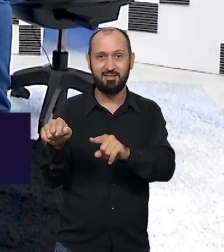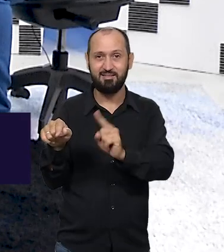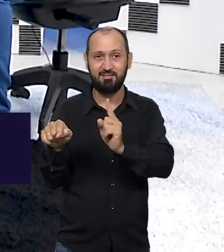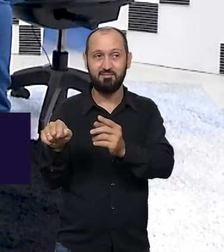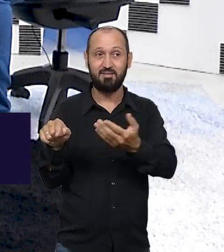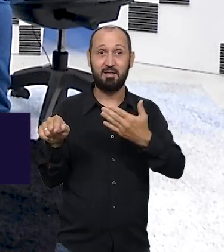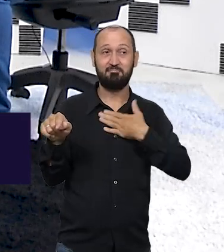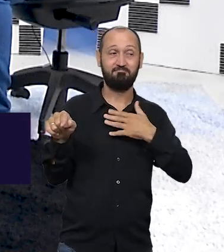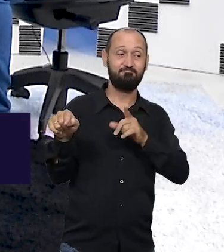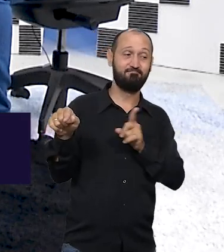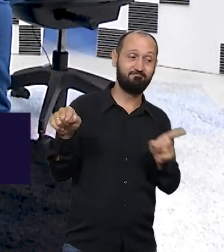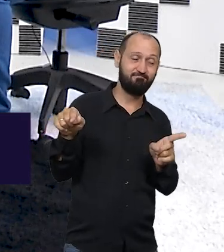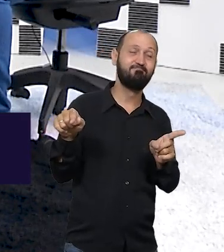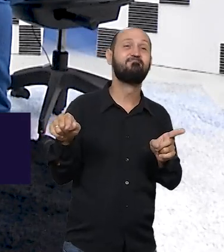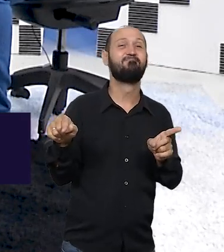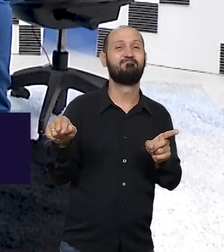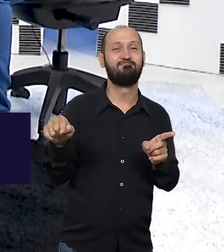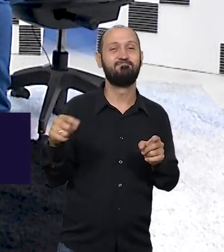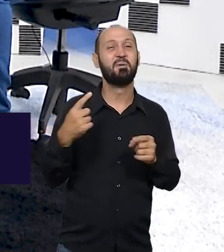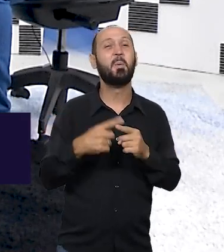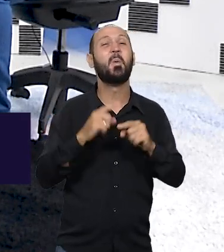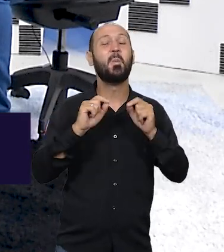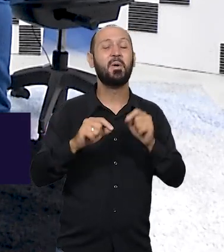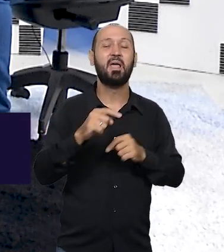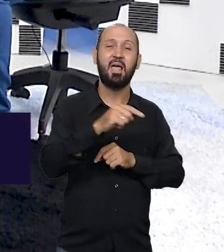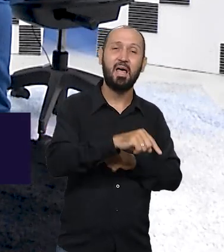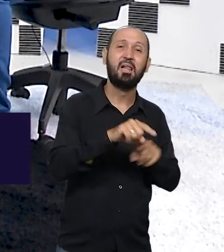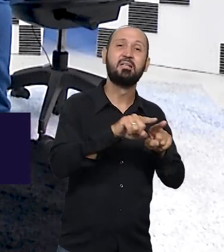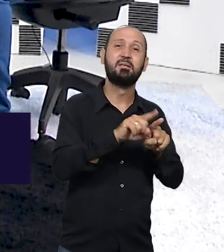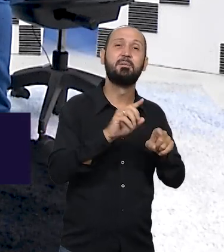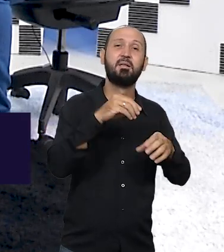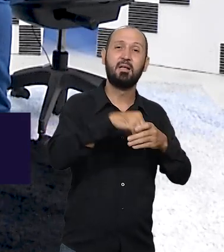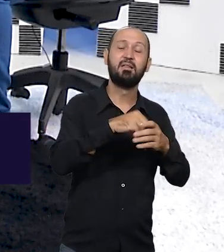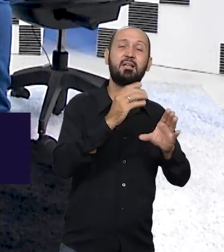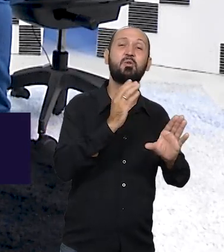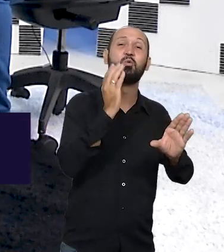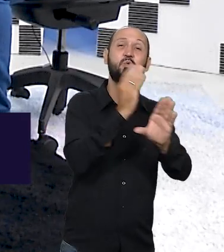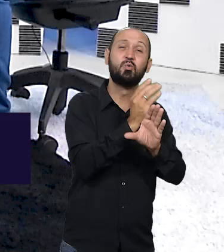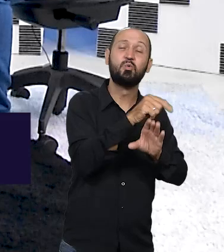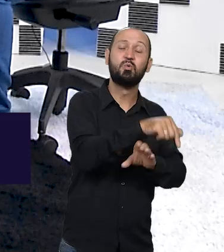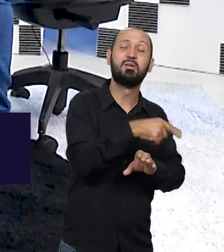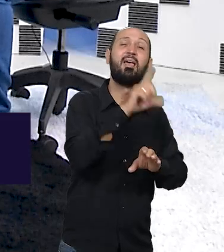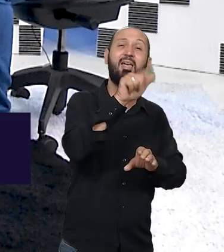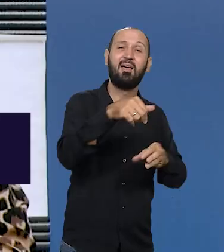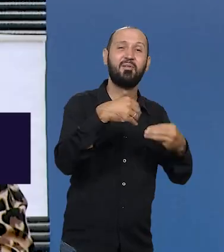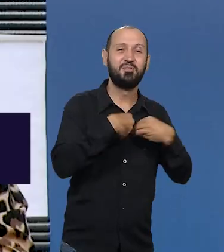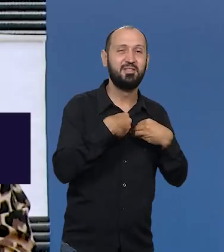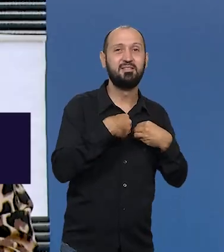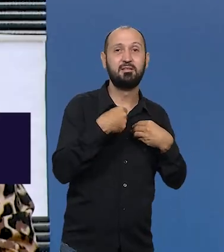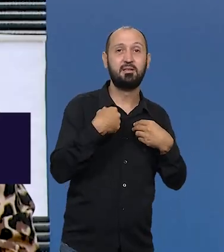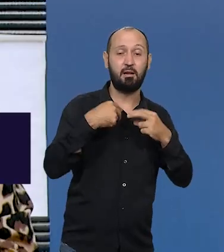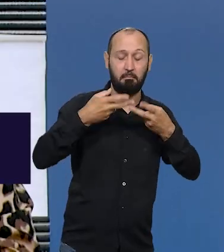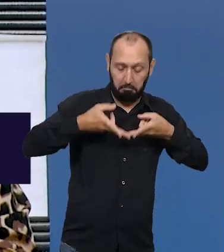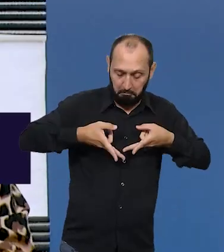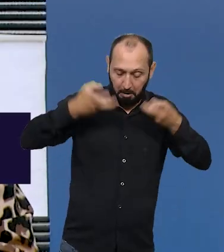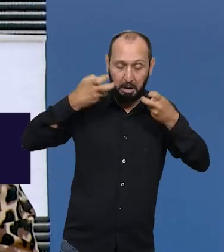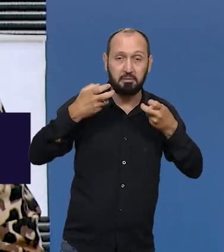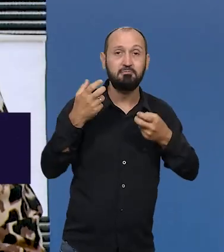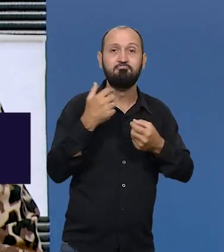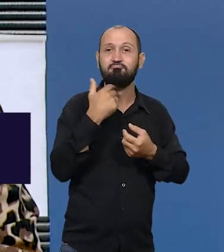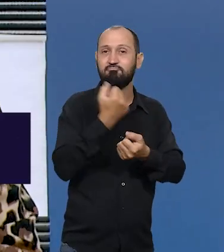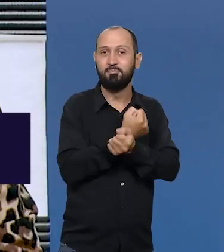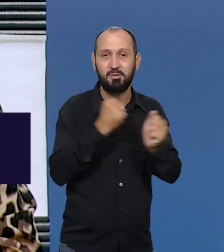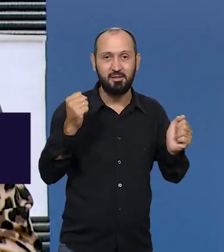Muitas vezes porque ela também está dentro do diagnóstico e ela não consegue observar isso. Né? Então, assim, as mulheres agora estão